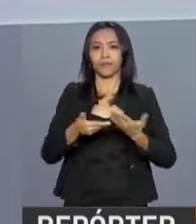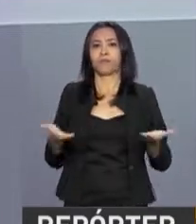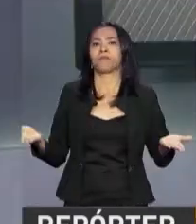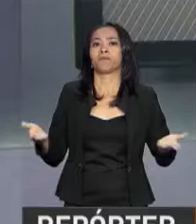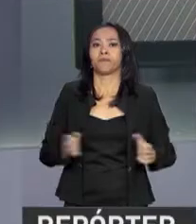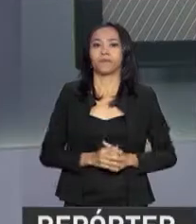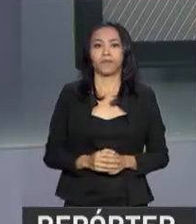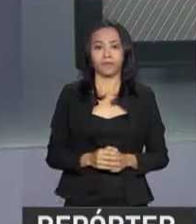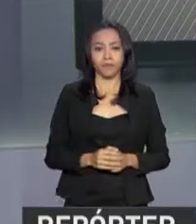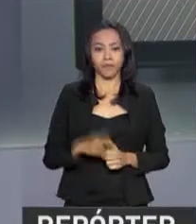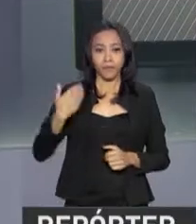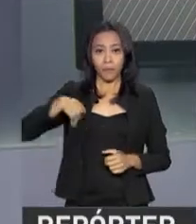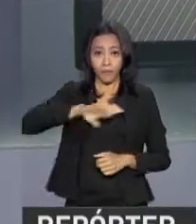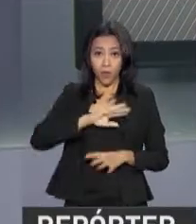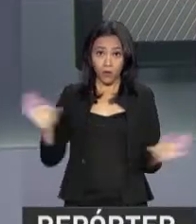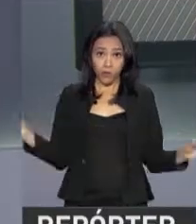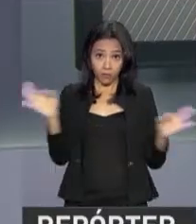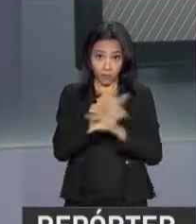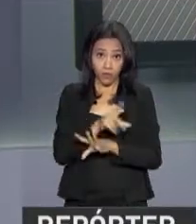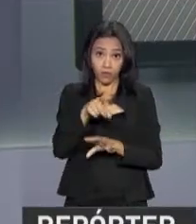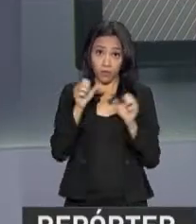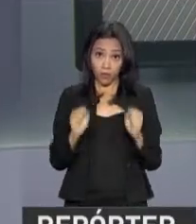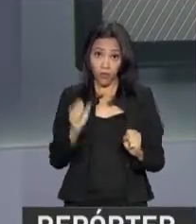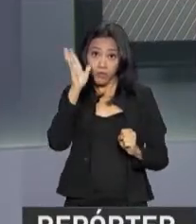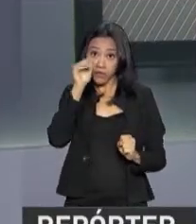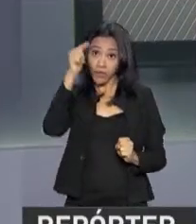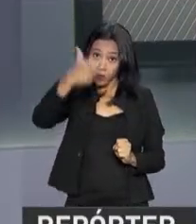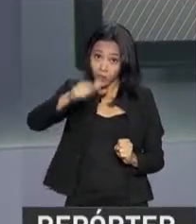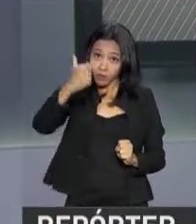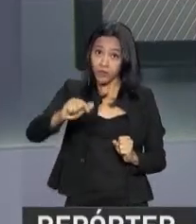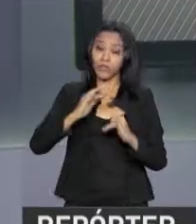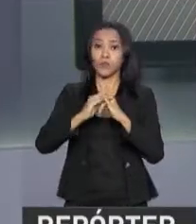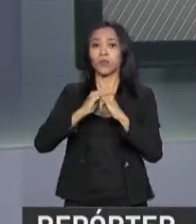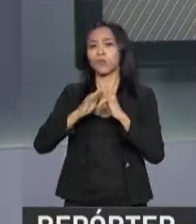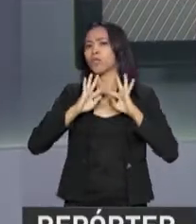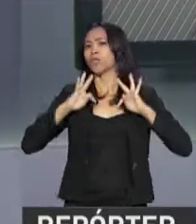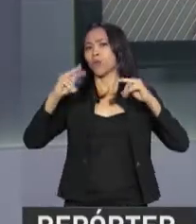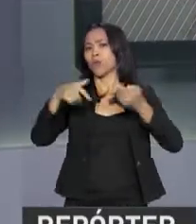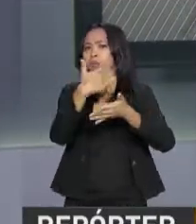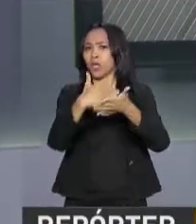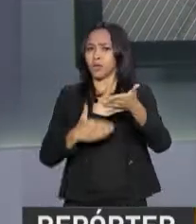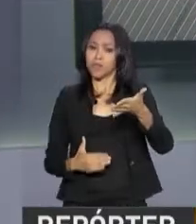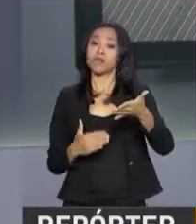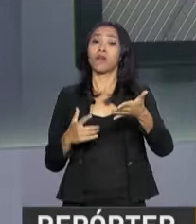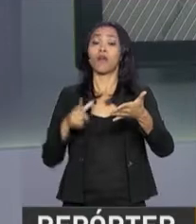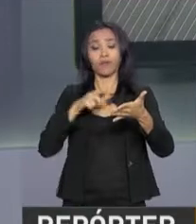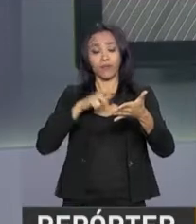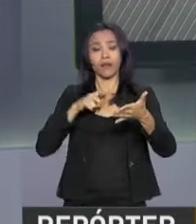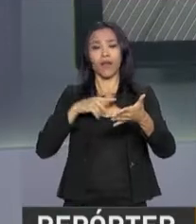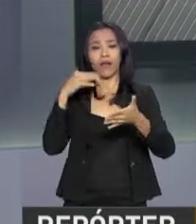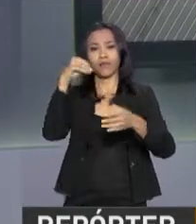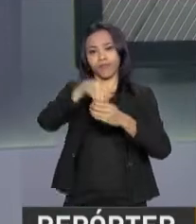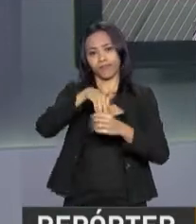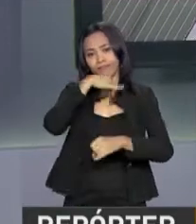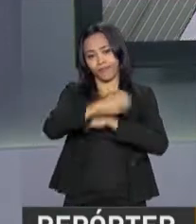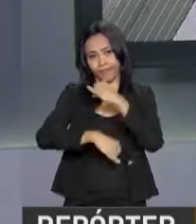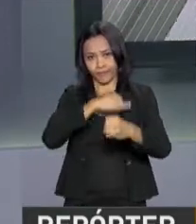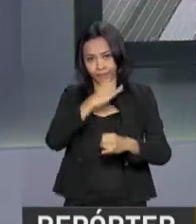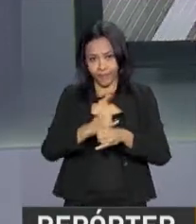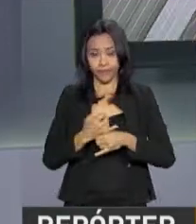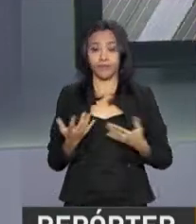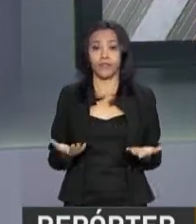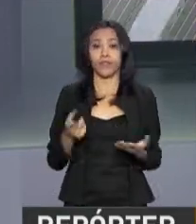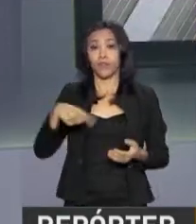enem.inep.gov.br. Nós ficamos por aqui. Você pode rever as reportagens no YouTube e toda a nossa programação também está na página da NBR